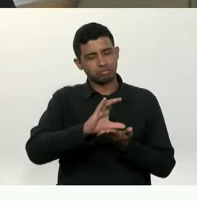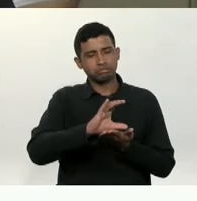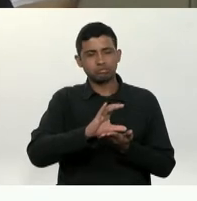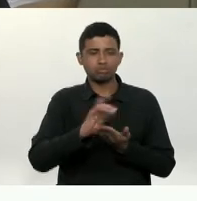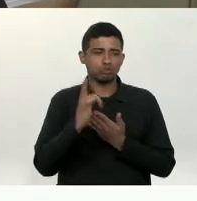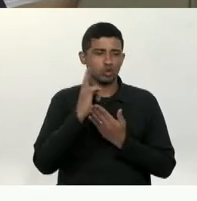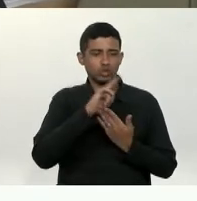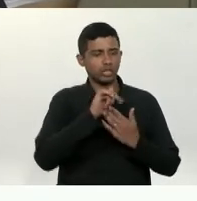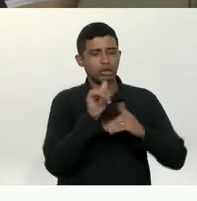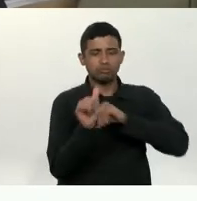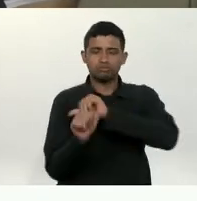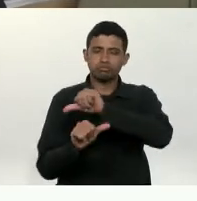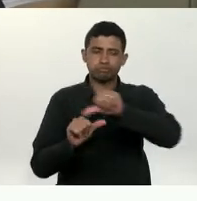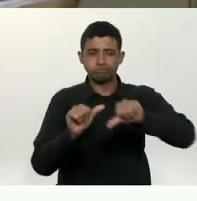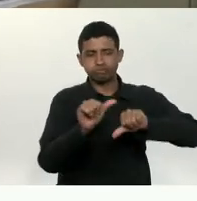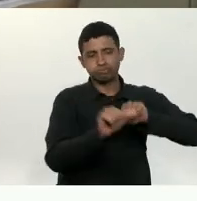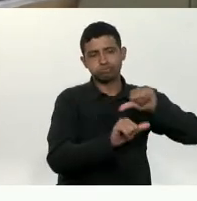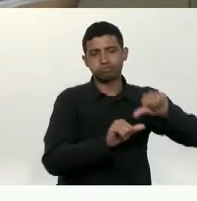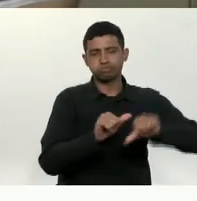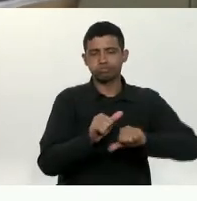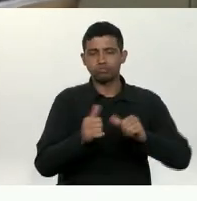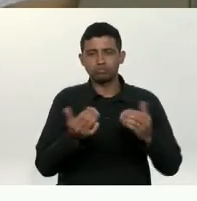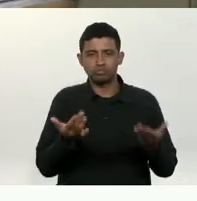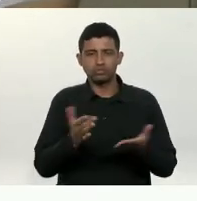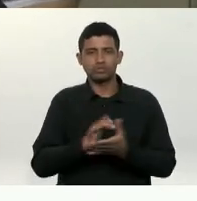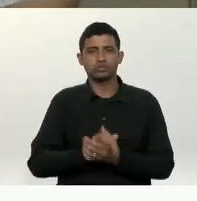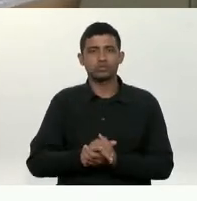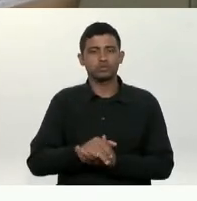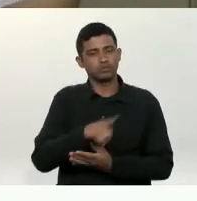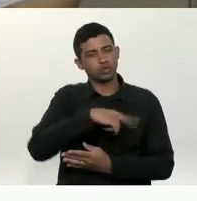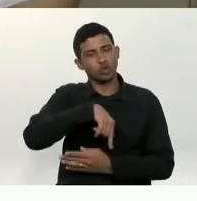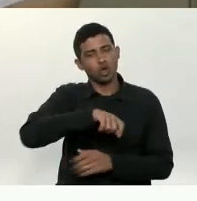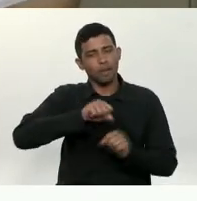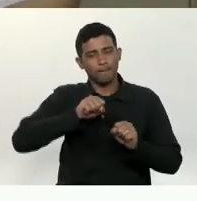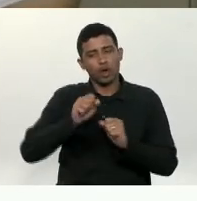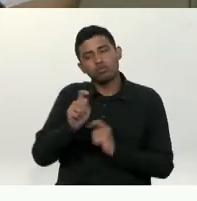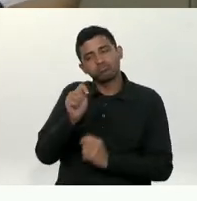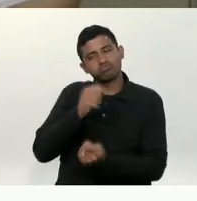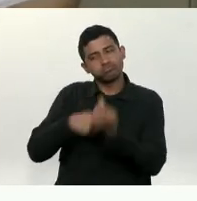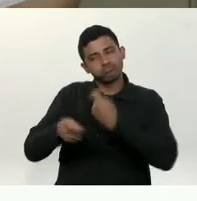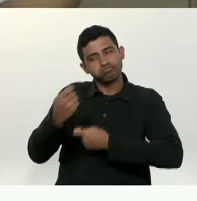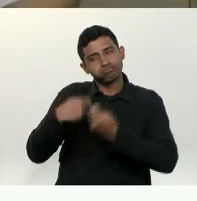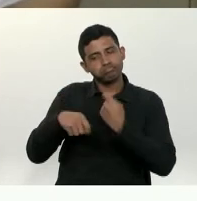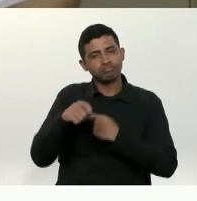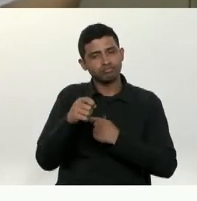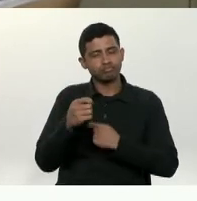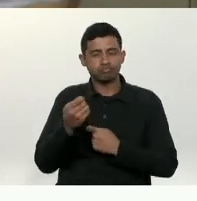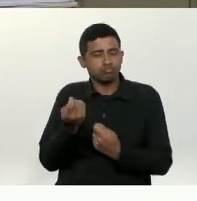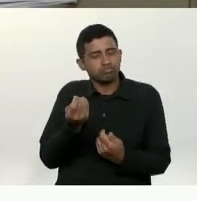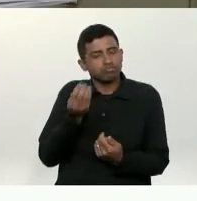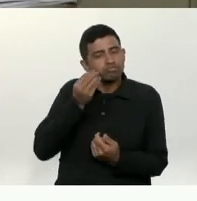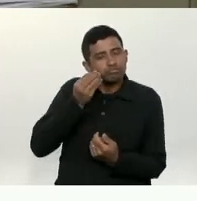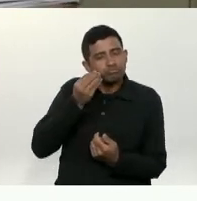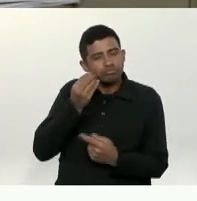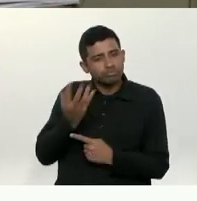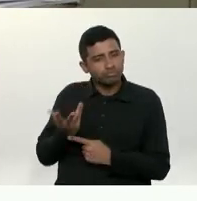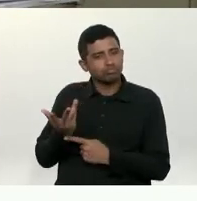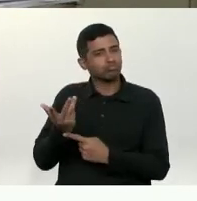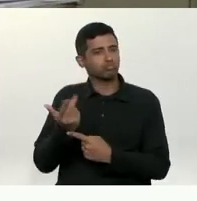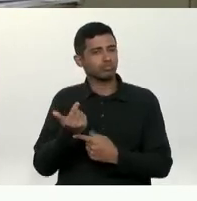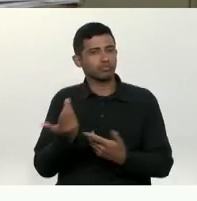dos subinvestimentos, a gente vai ter que negociar a redução da tarifa de maneira amigável, né? Na verdade,